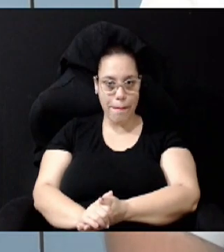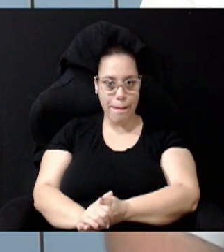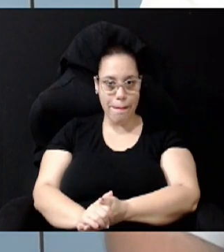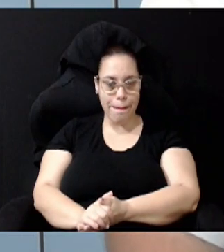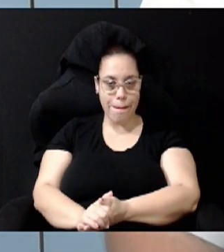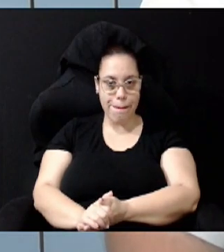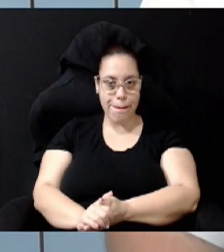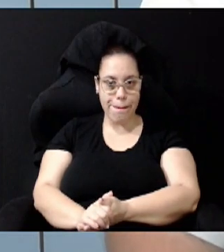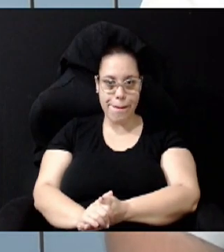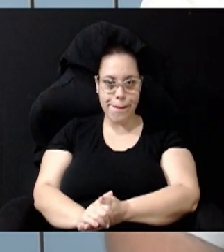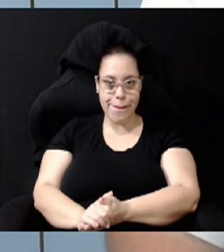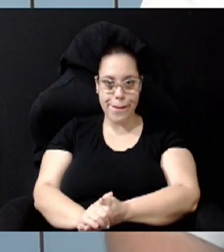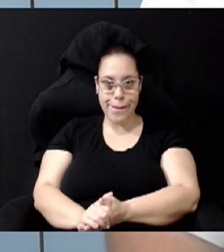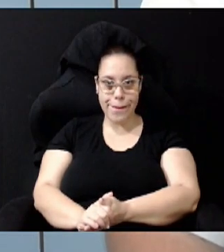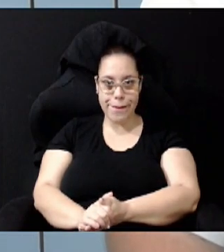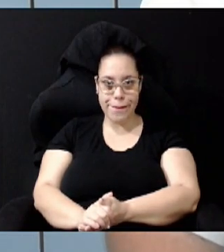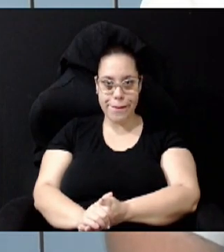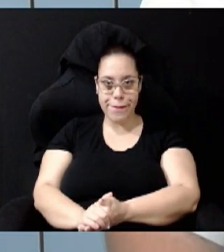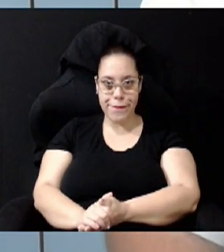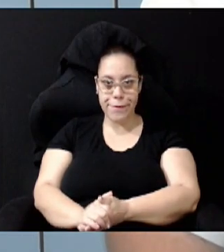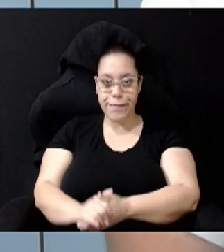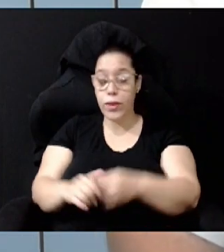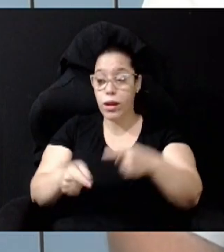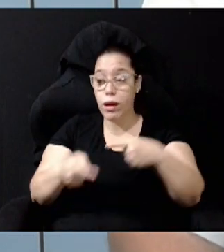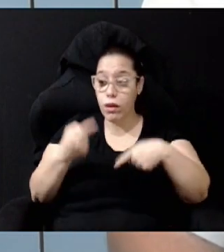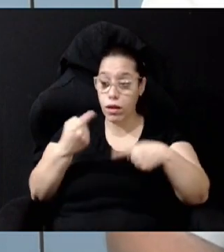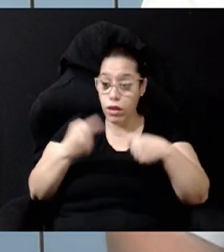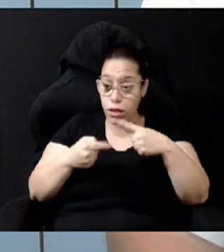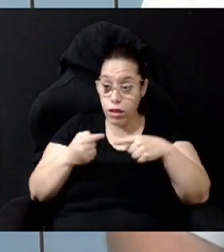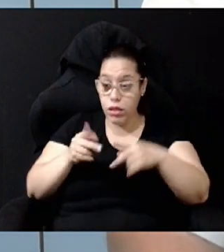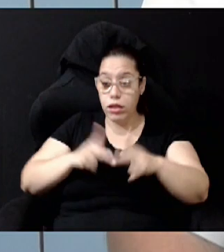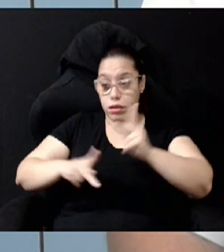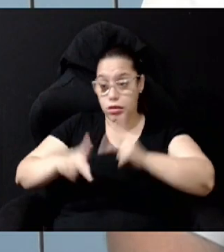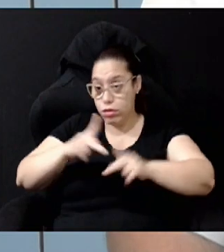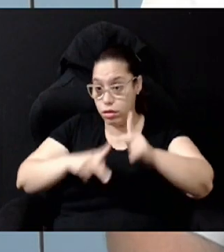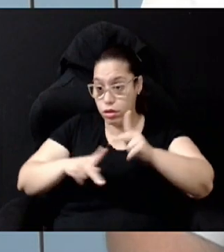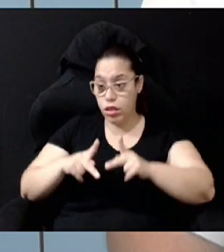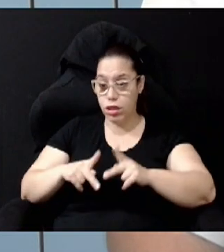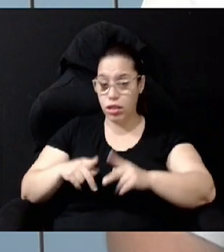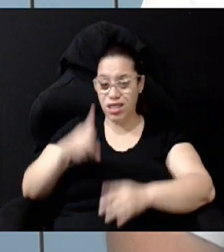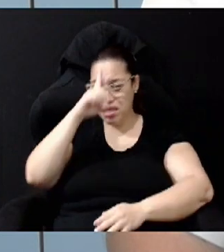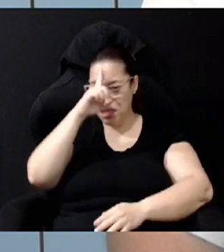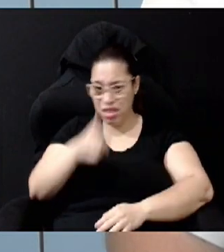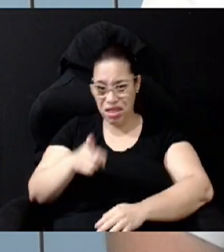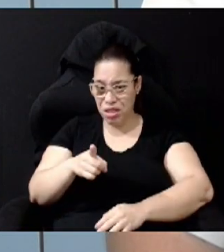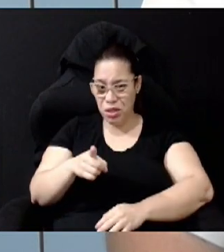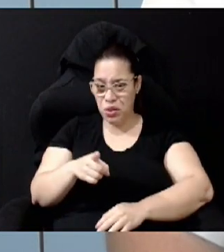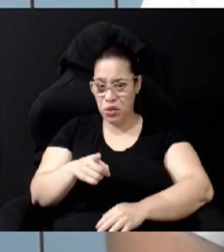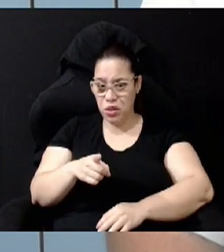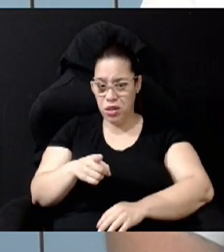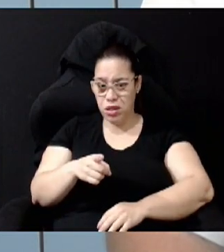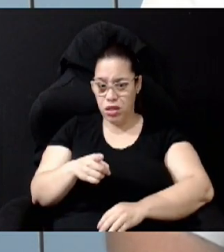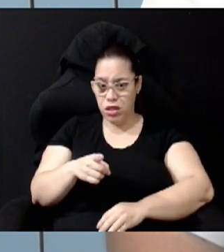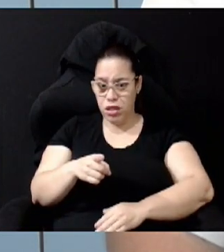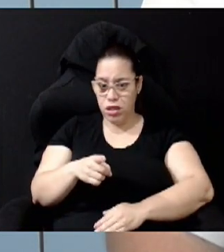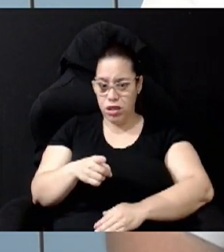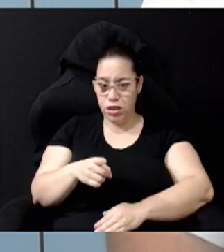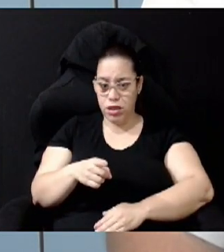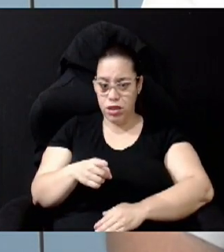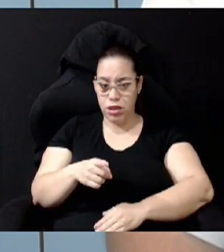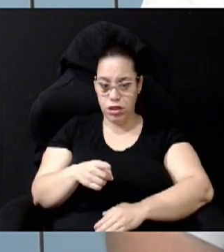sendo discutido com a população. Então, essas decisões acabam sendo tomadas dessa